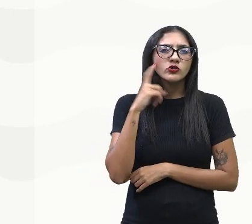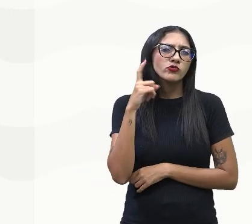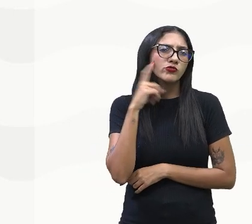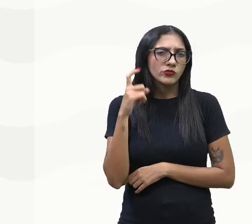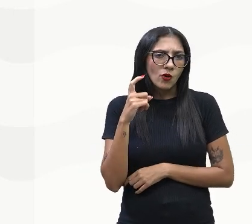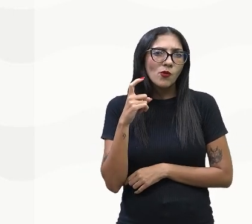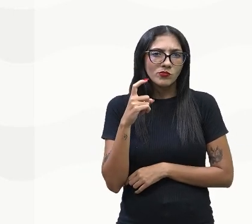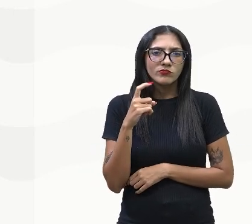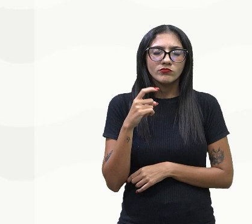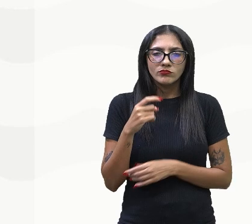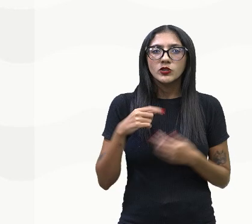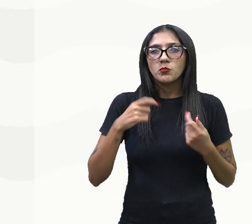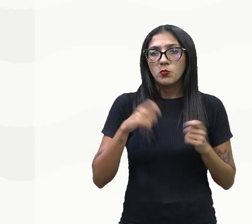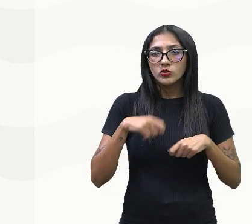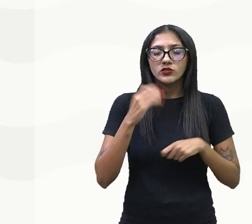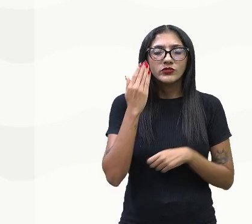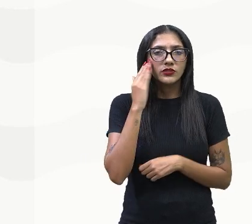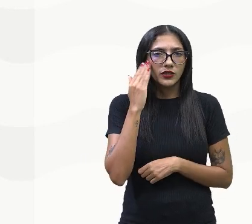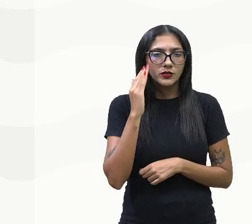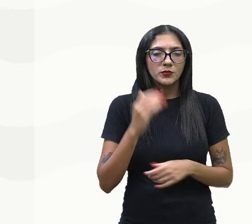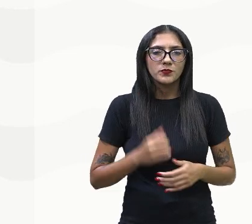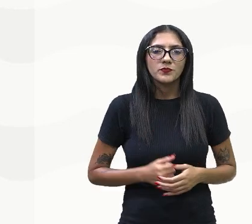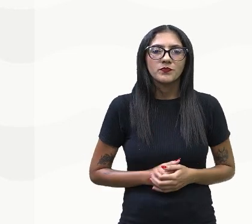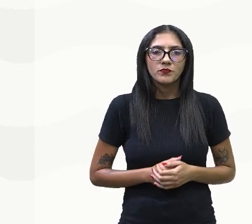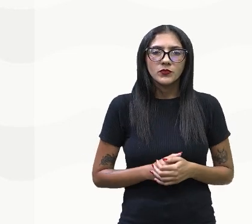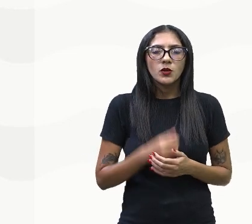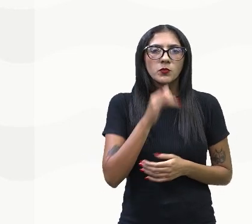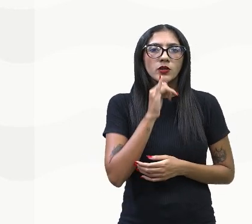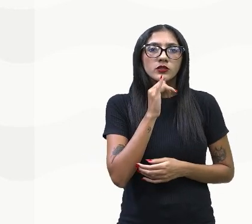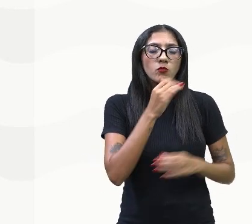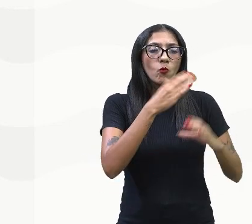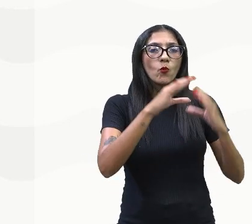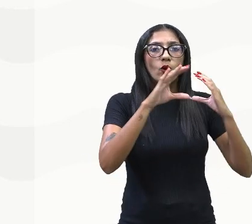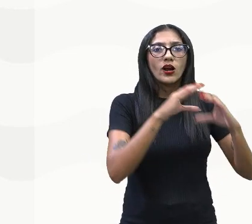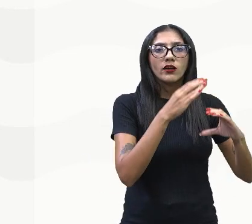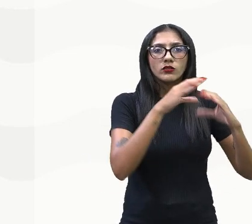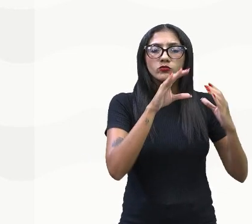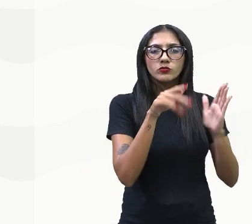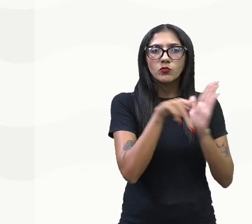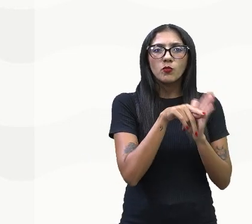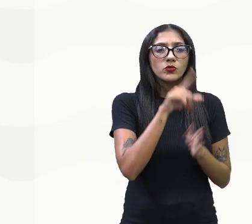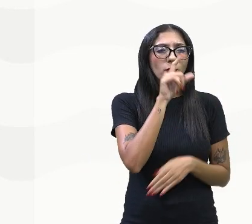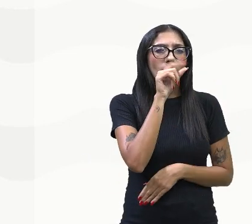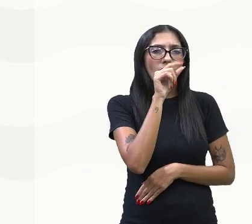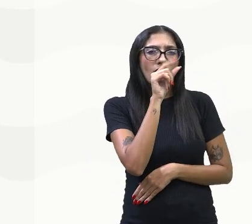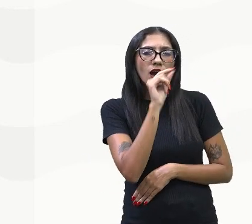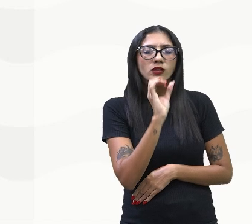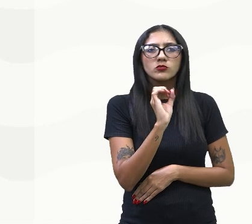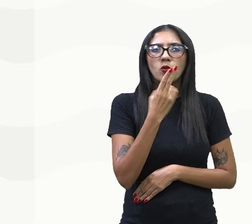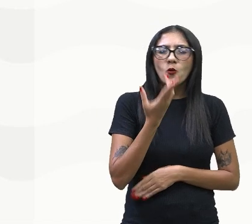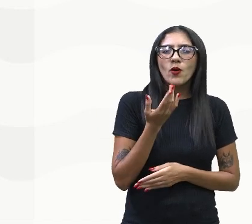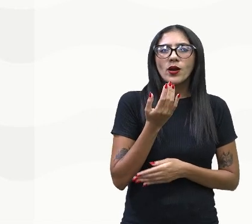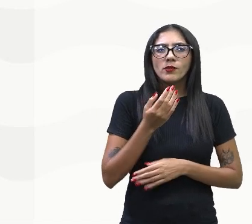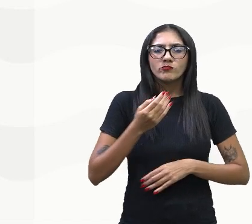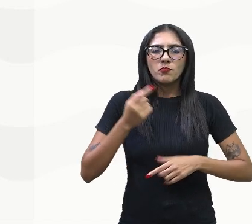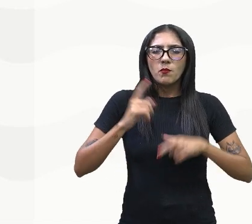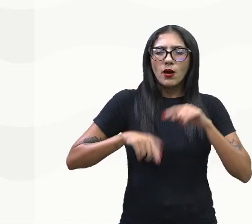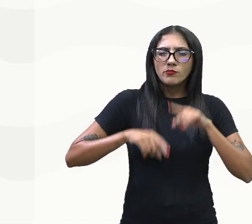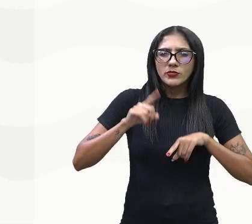de som é esse? Né? Seria o canto dos pássaros? Seria o tambor em alto som?